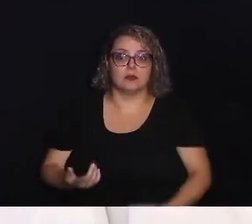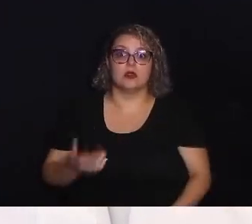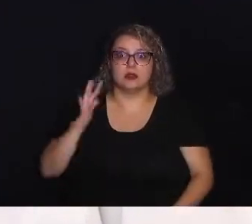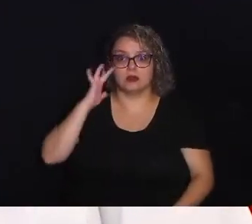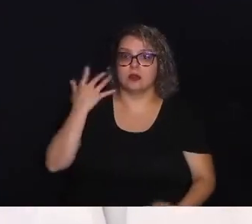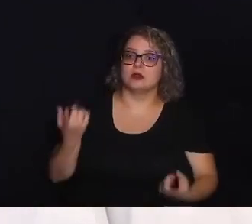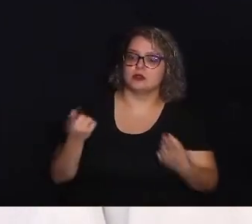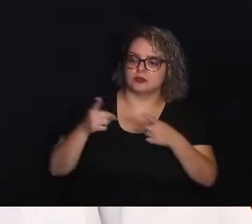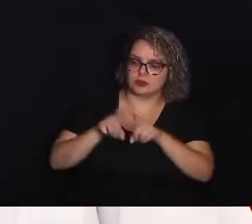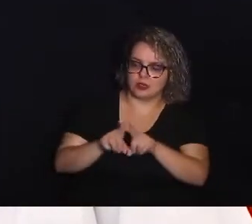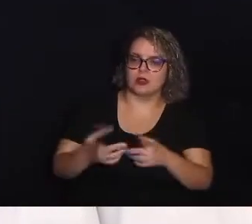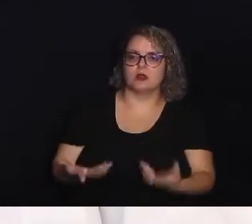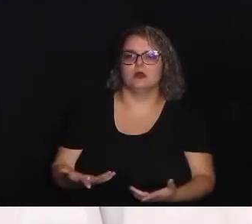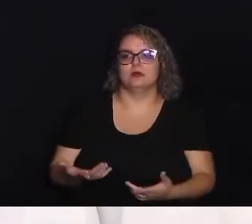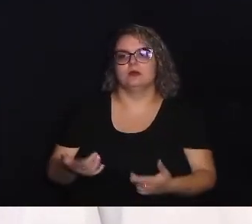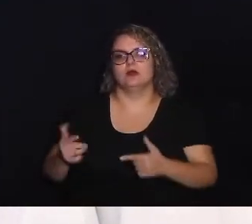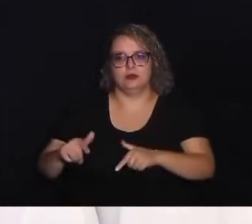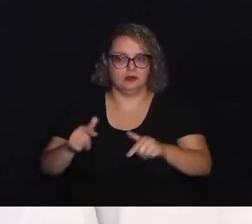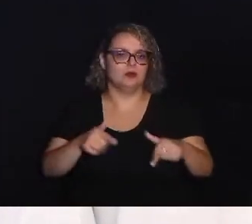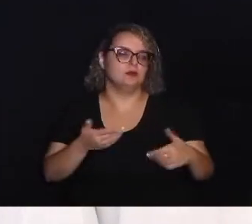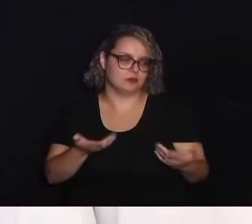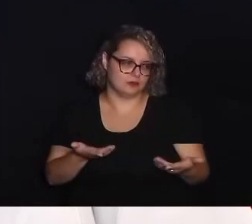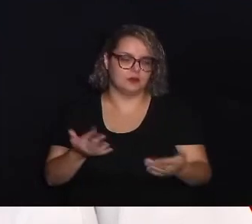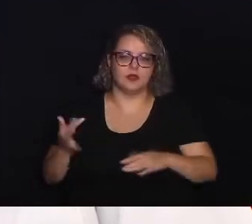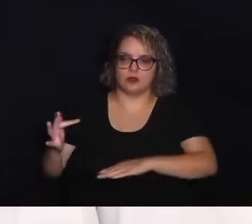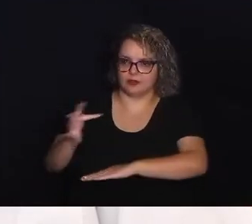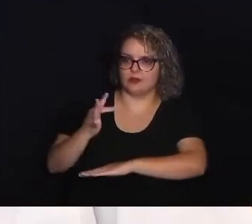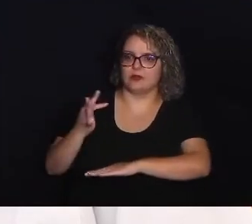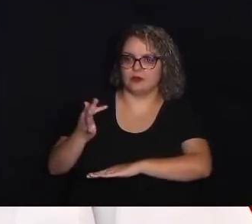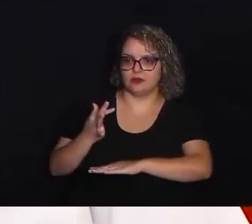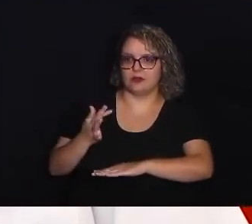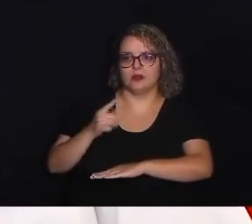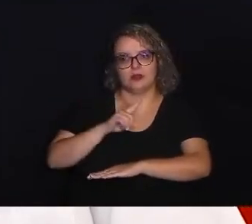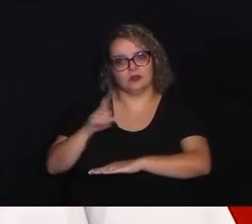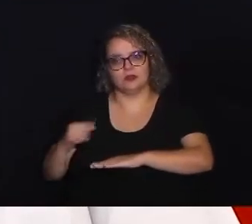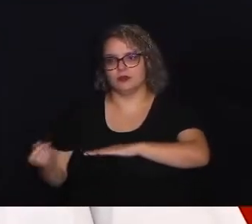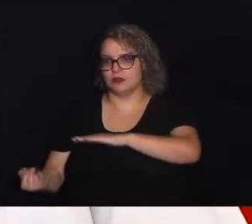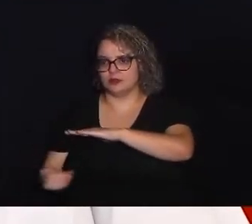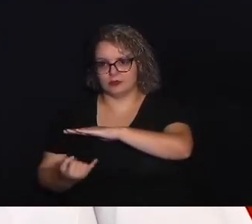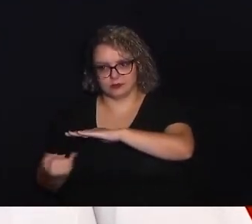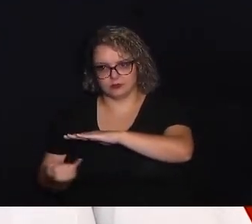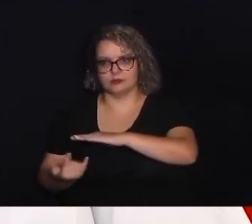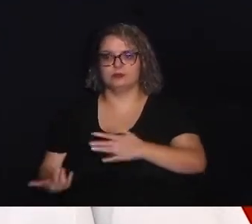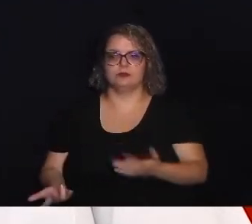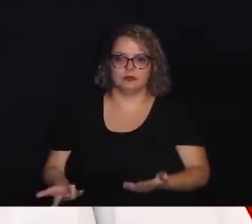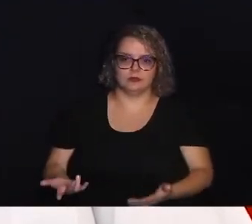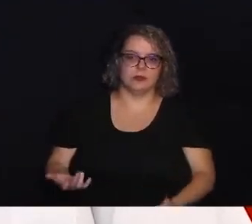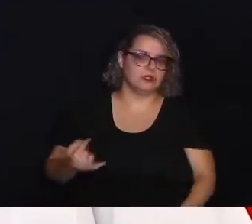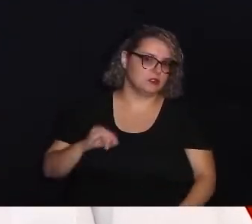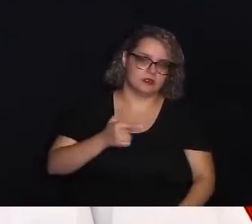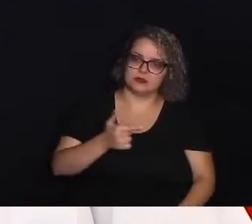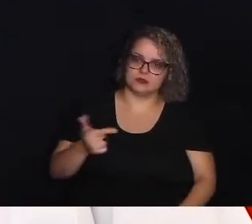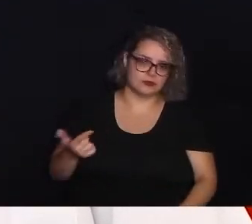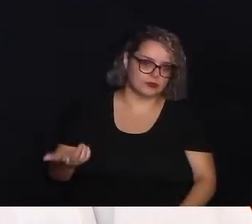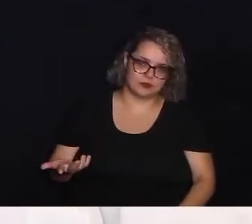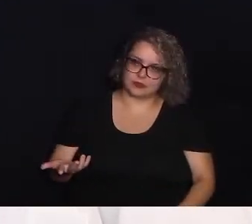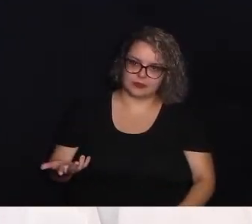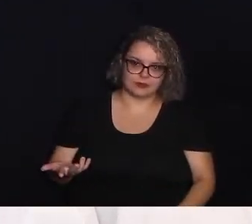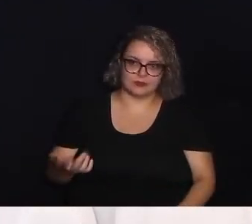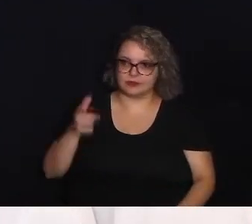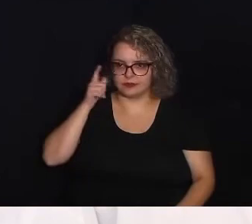eles e muito a contribuir também então acho que é essa junção espaços né formais e não formais de